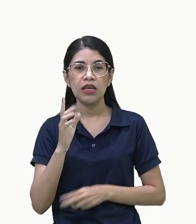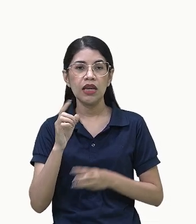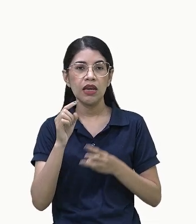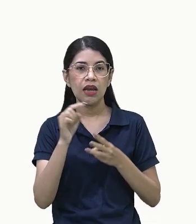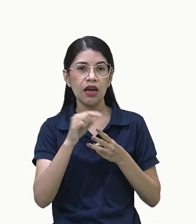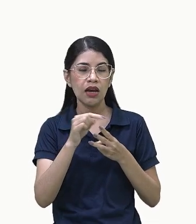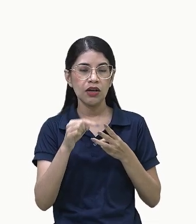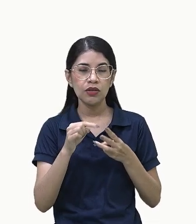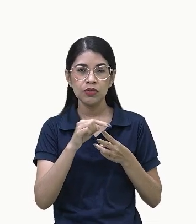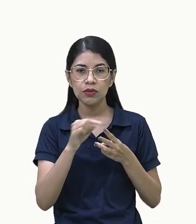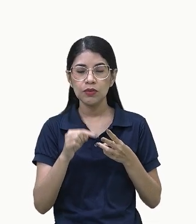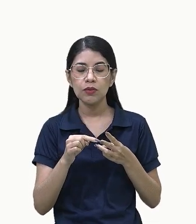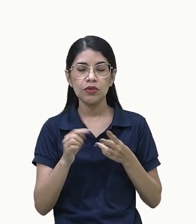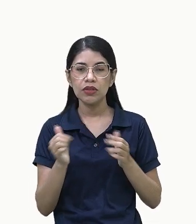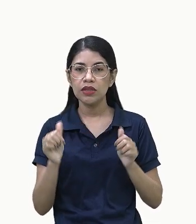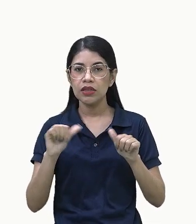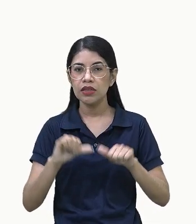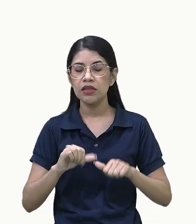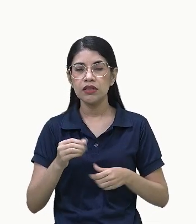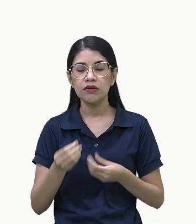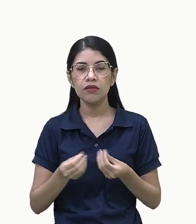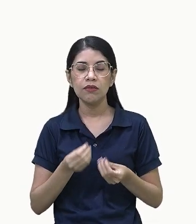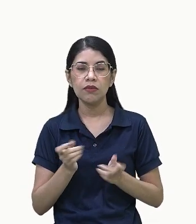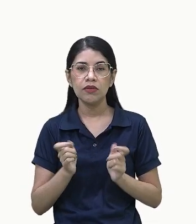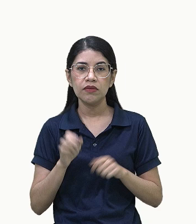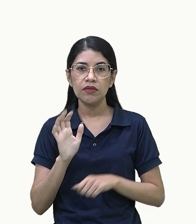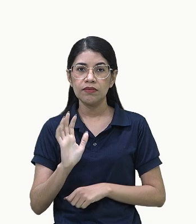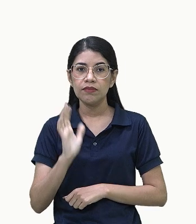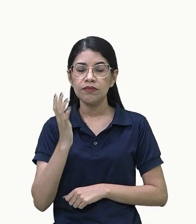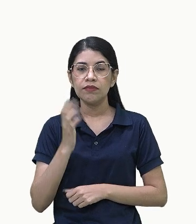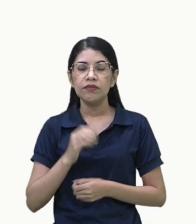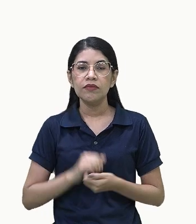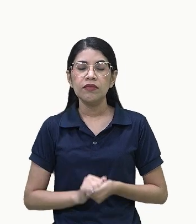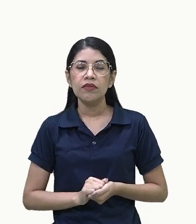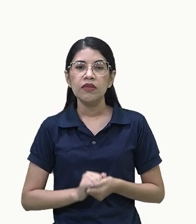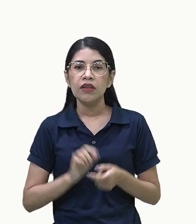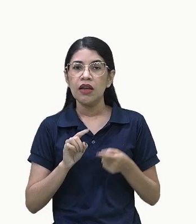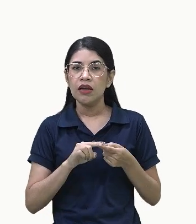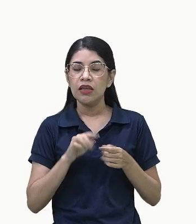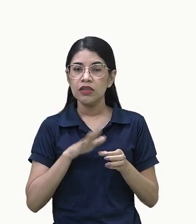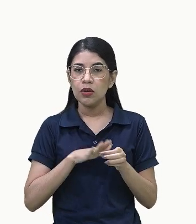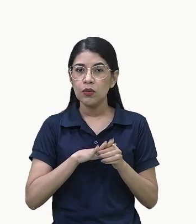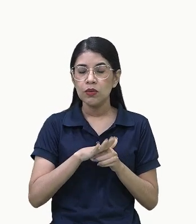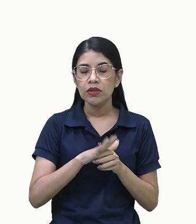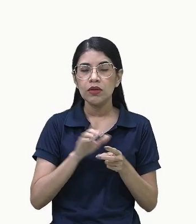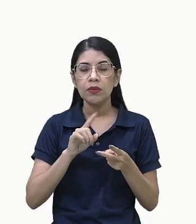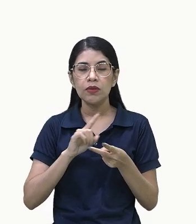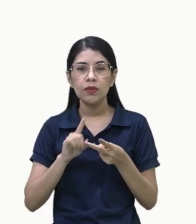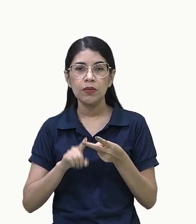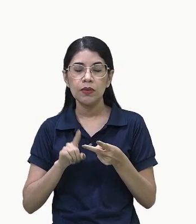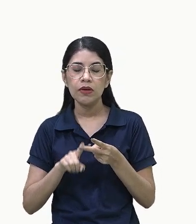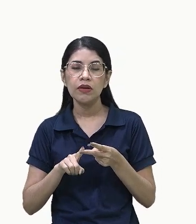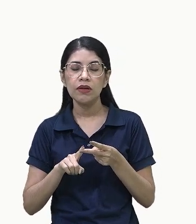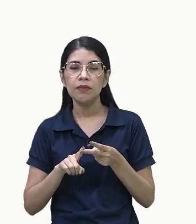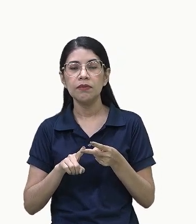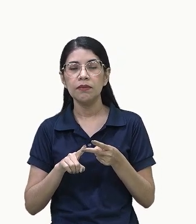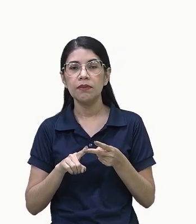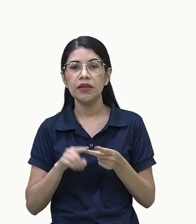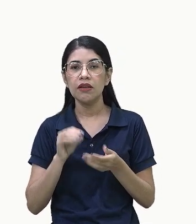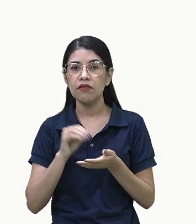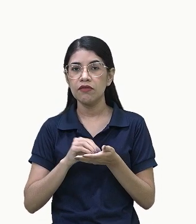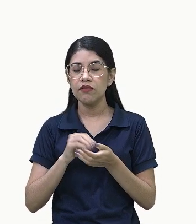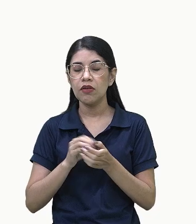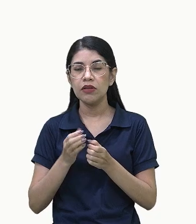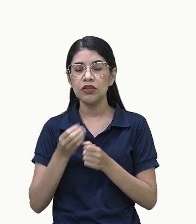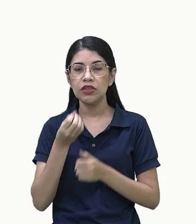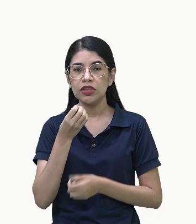duas crises? Estamos falando aí da superlotação ou então da escassez de medicamentos. Neste município fronteiriço em